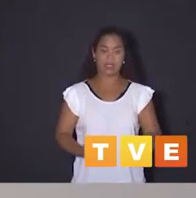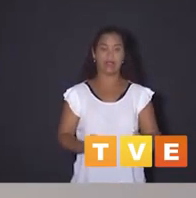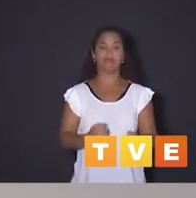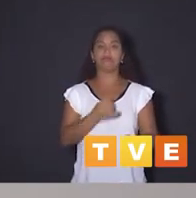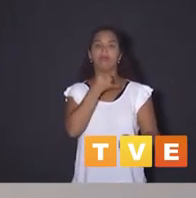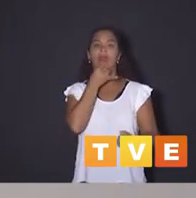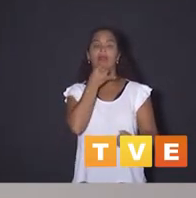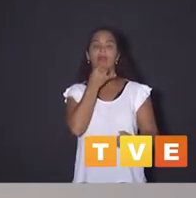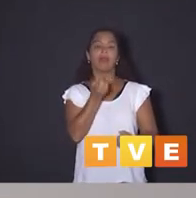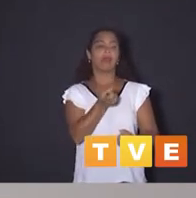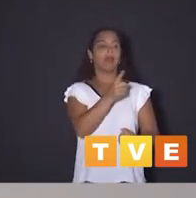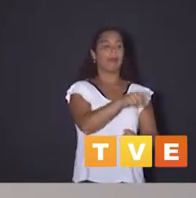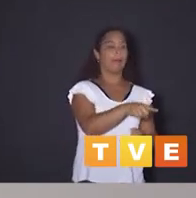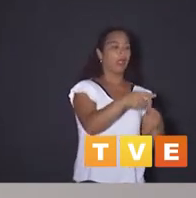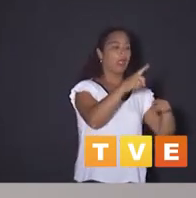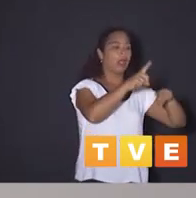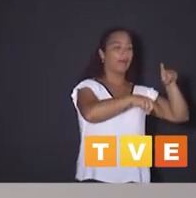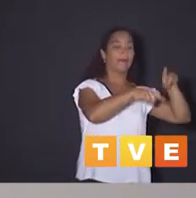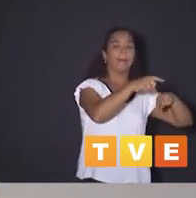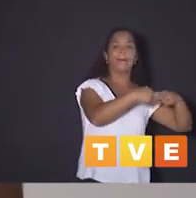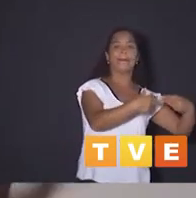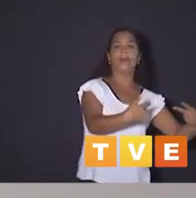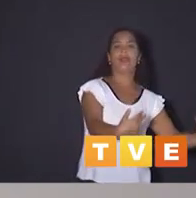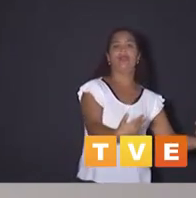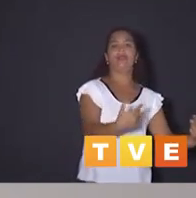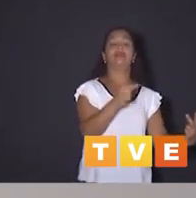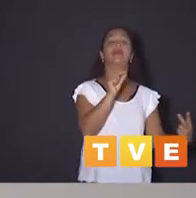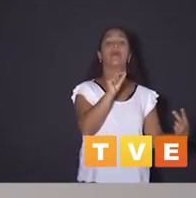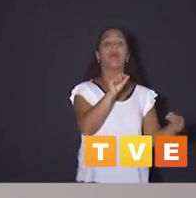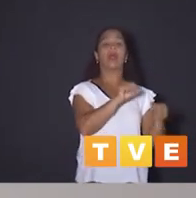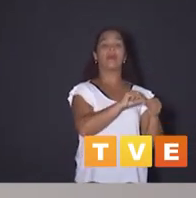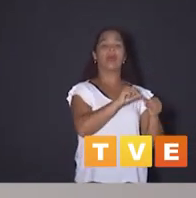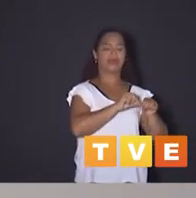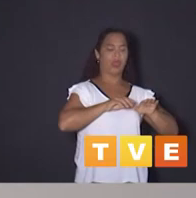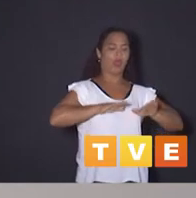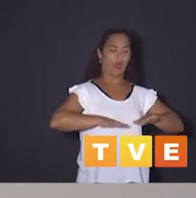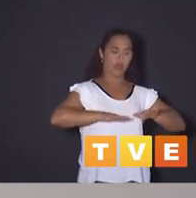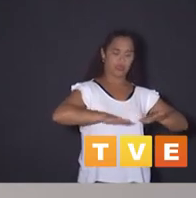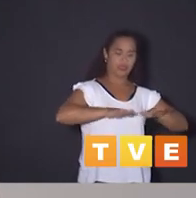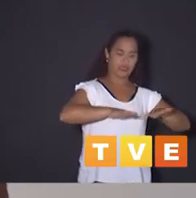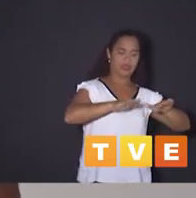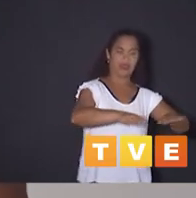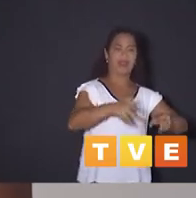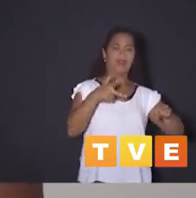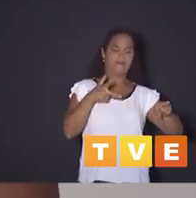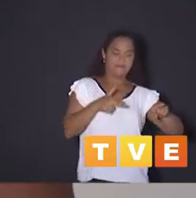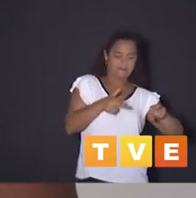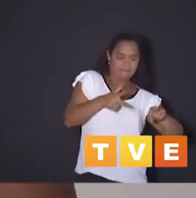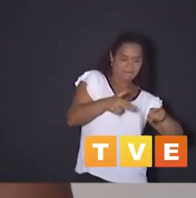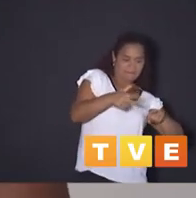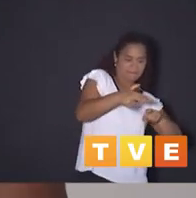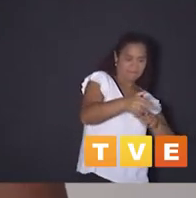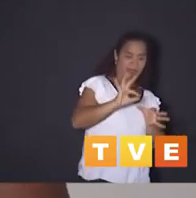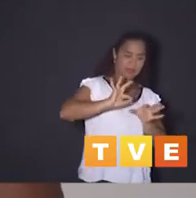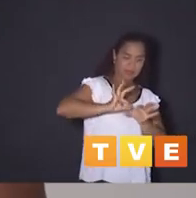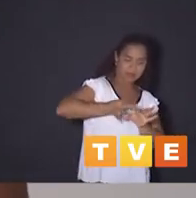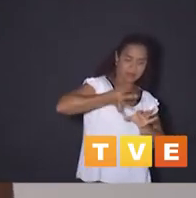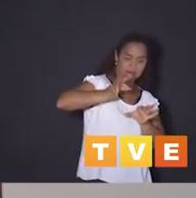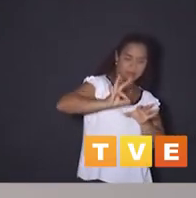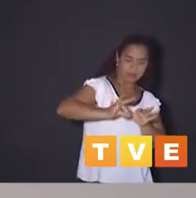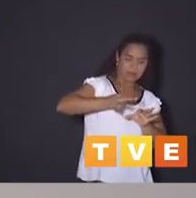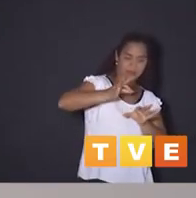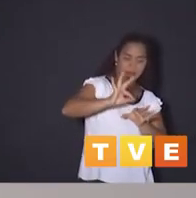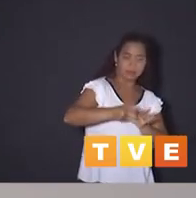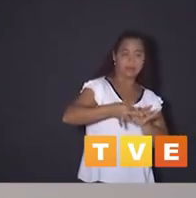produto em realidade sem o trabalho de todas as costureiras modelistas cortadeiras bordadeiras nem